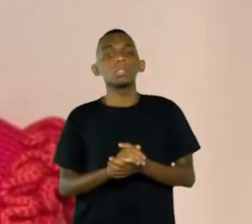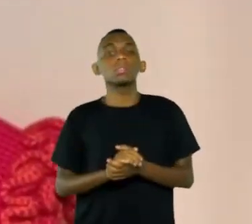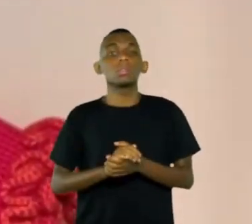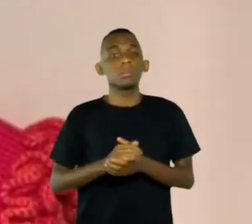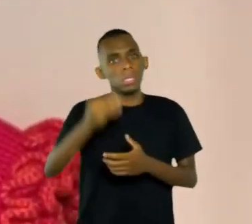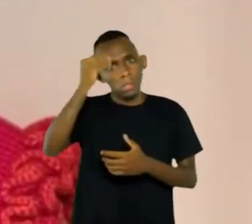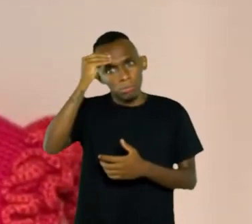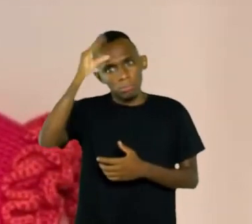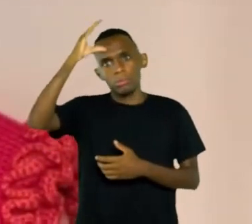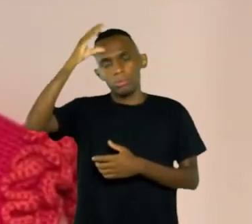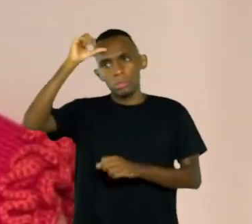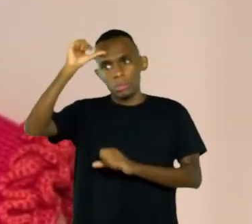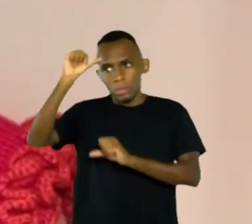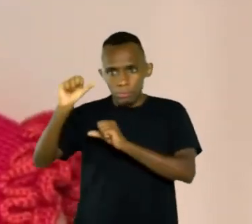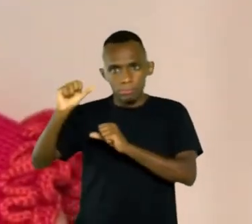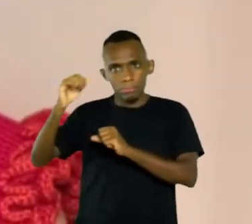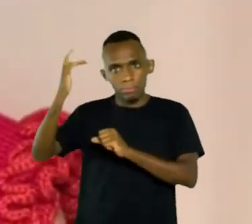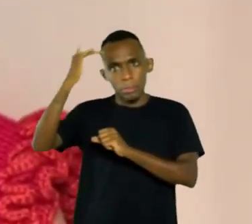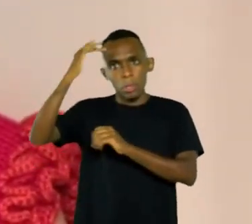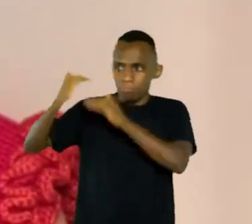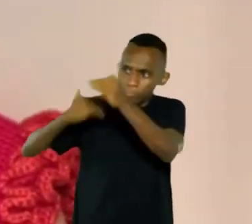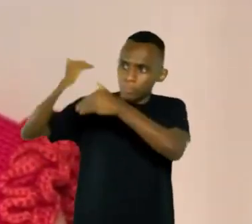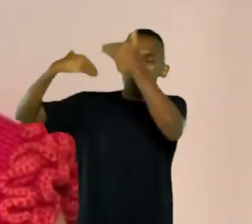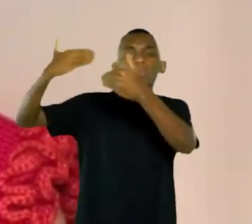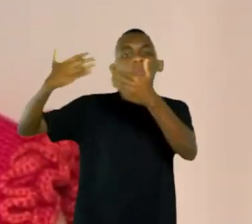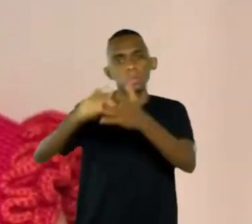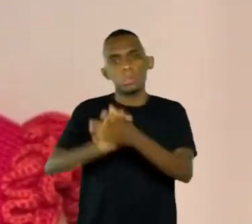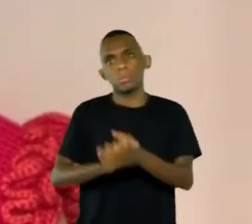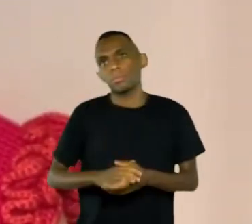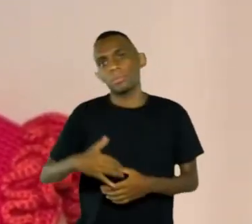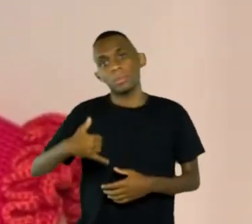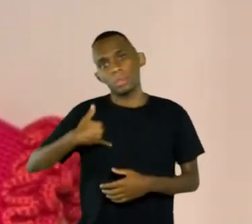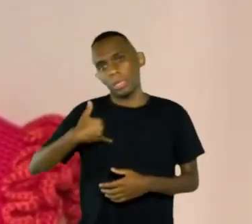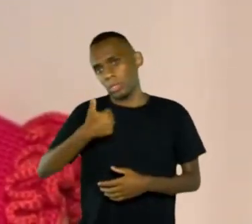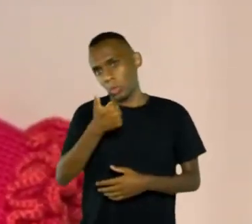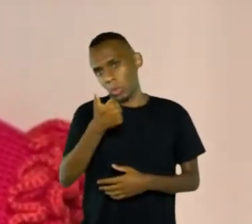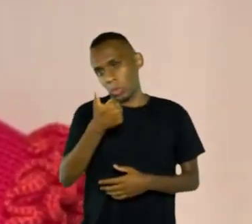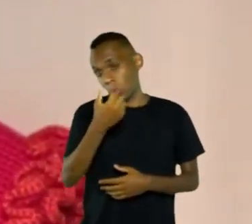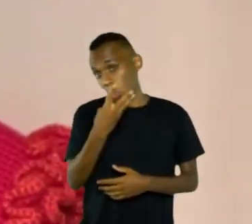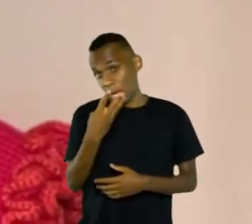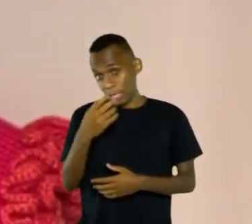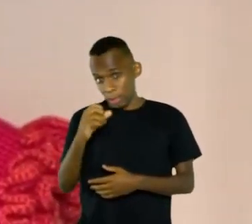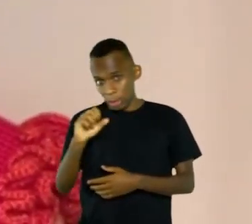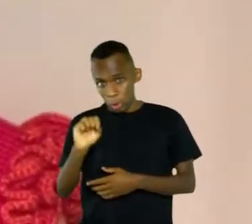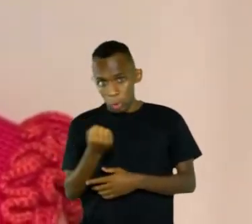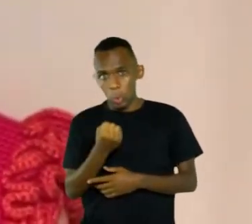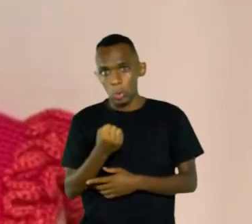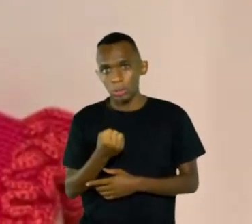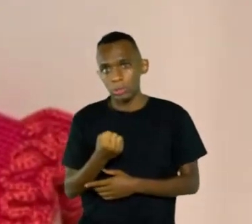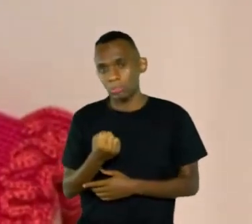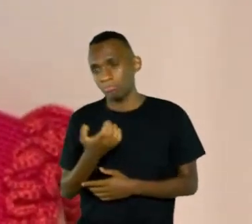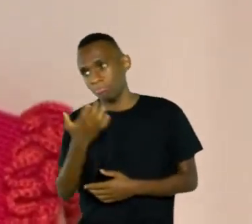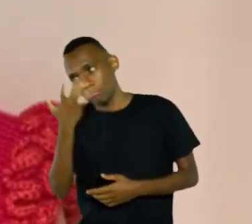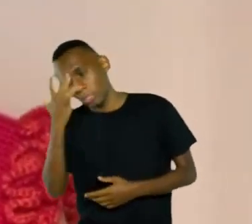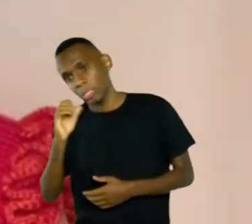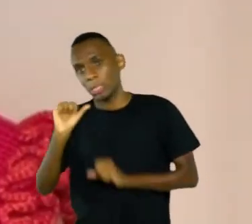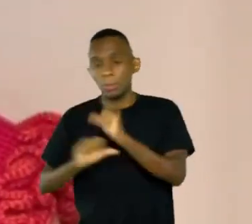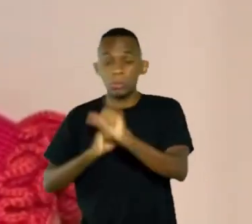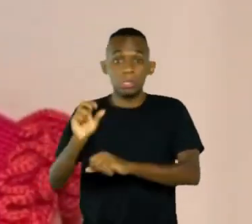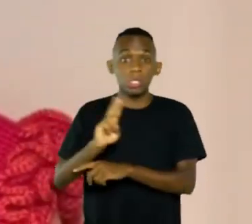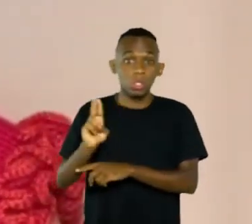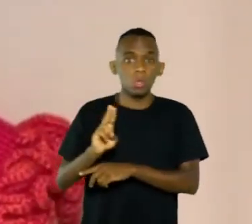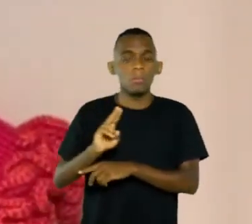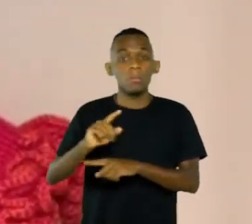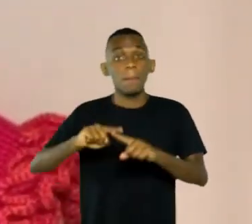me trazendo, né? Talvez com 48 anos eu não fizesse essa mudança de nome. Essa mudança de nome acontece